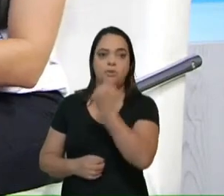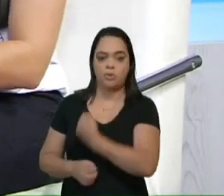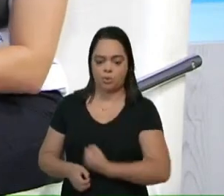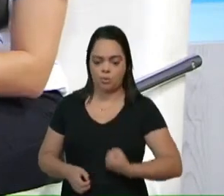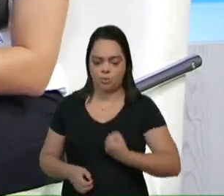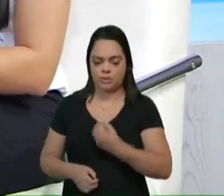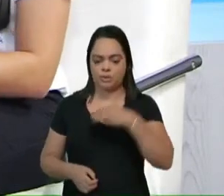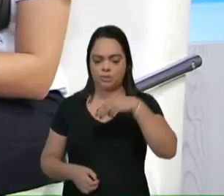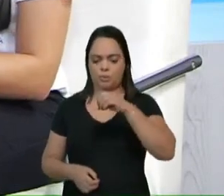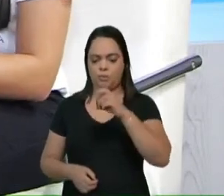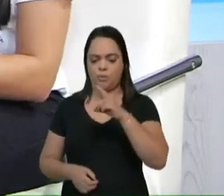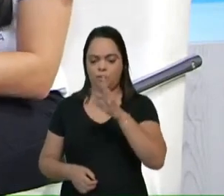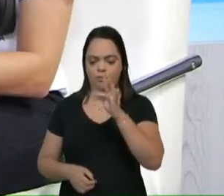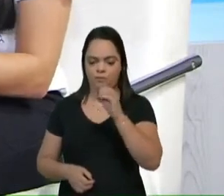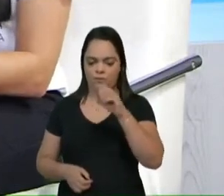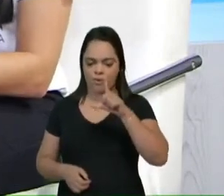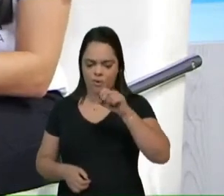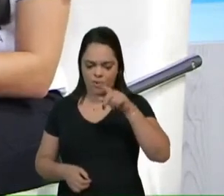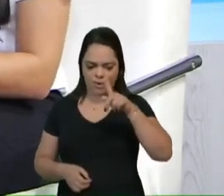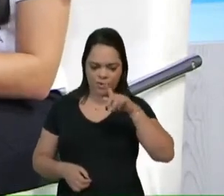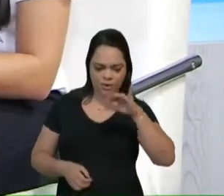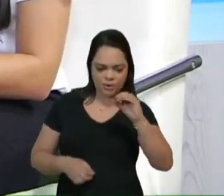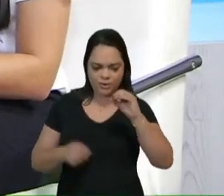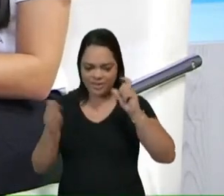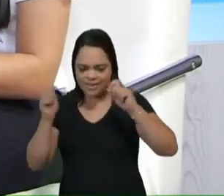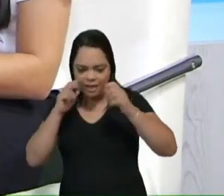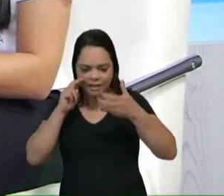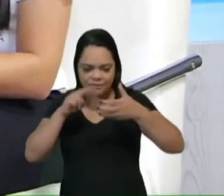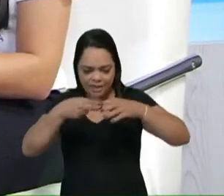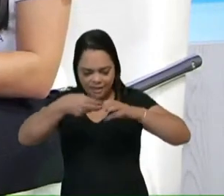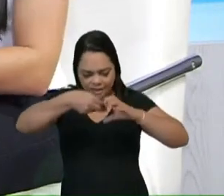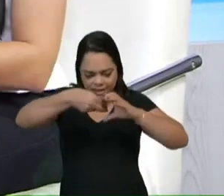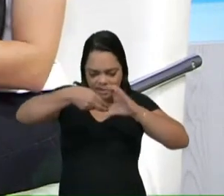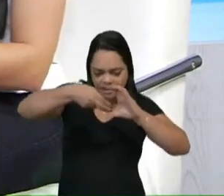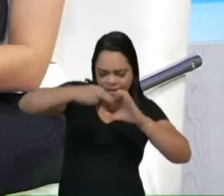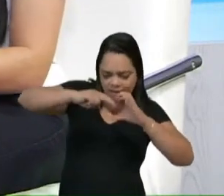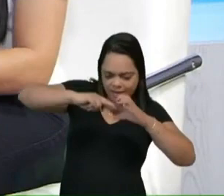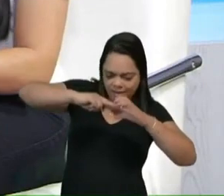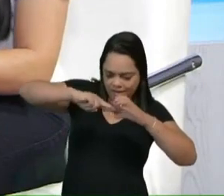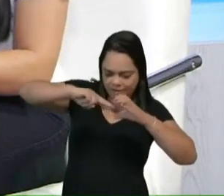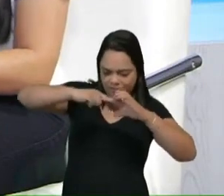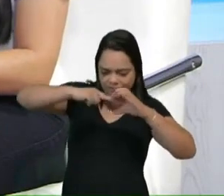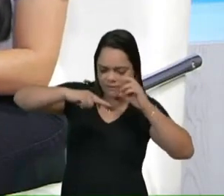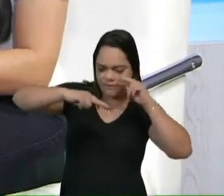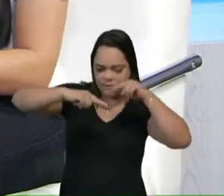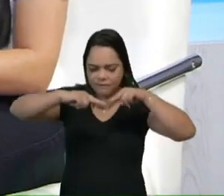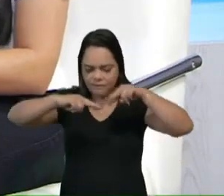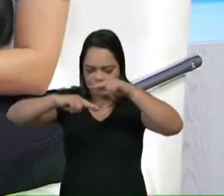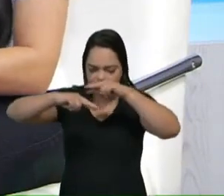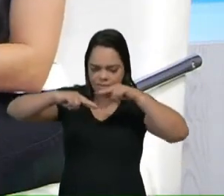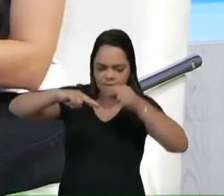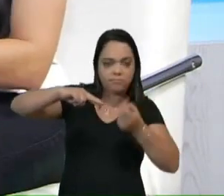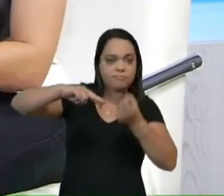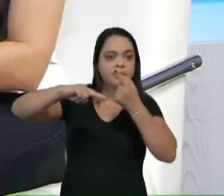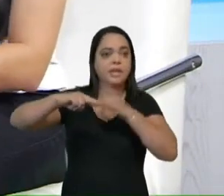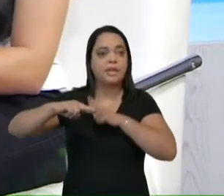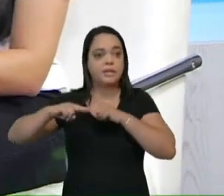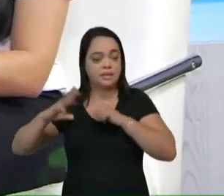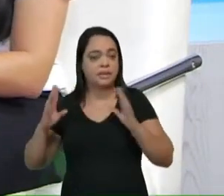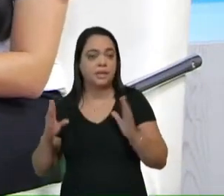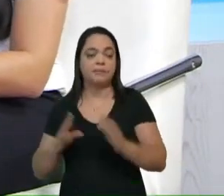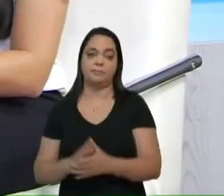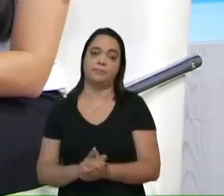morfológico que já consegue para algumas doenças é claro consegue detectar algumas anomalias genéticas a ainda né durante a